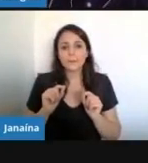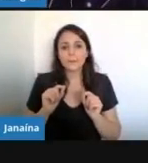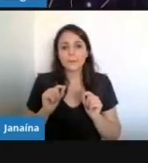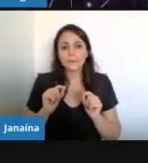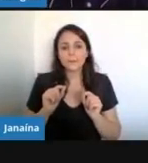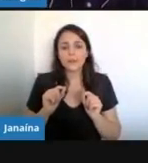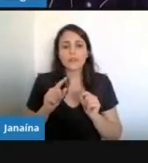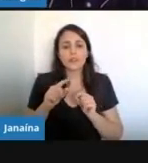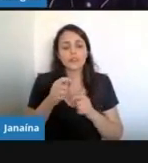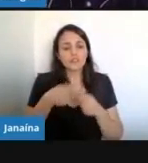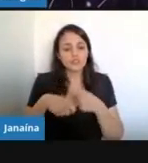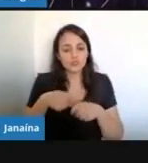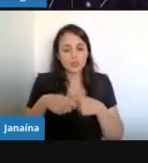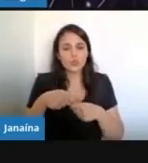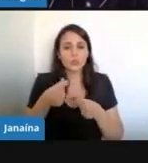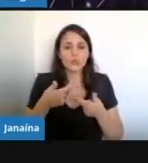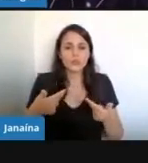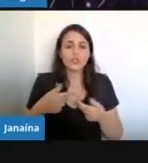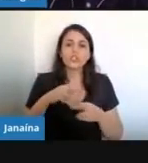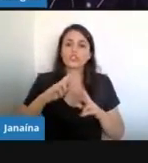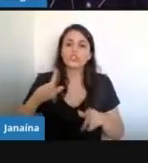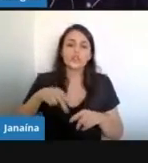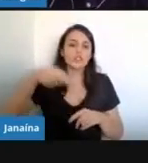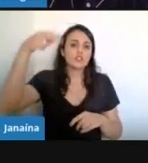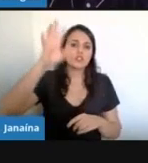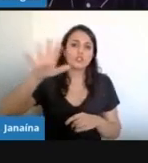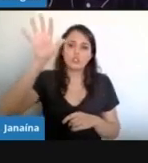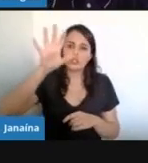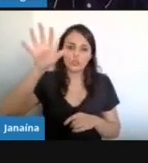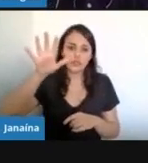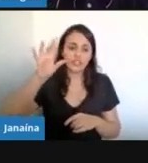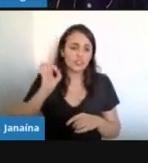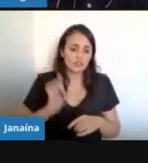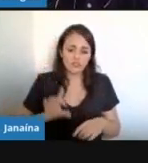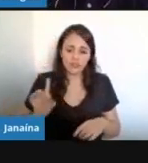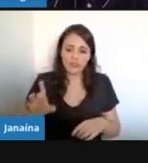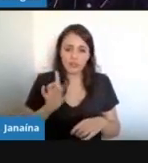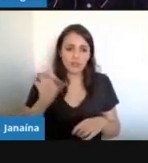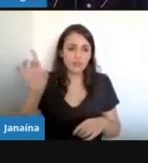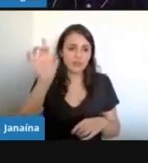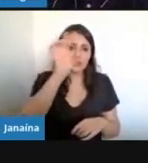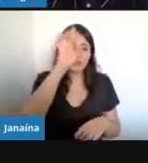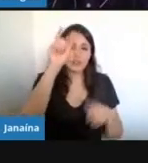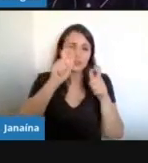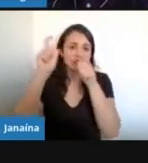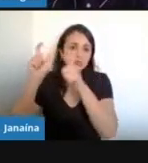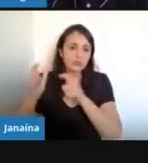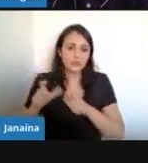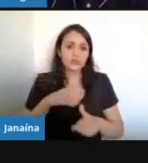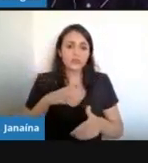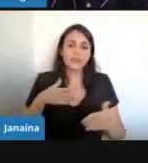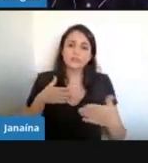diferenças socioeconômicas do Nordeste, e assim sucessivamente. Em cada local, nós temos aí